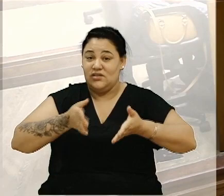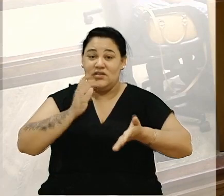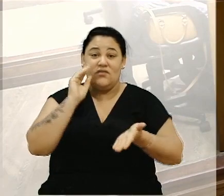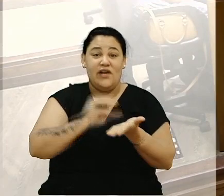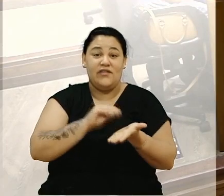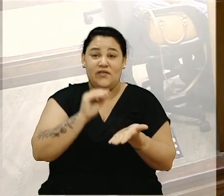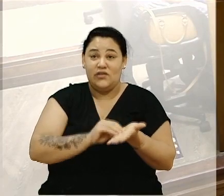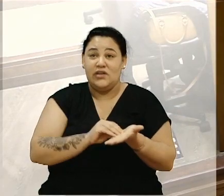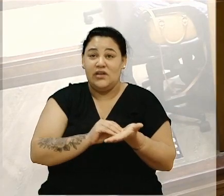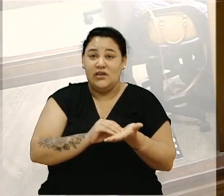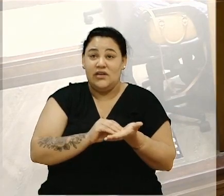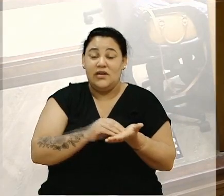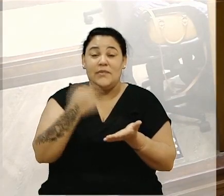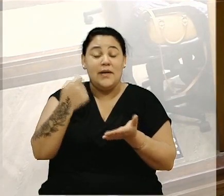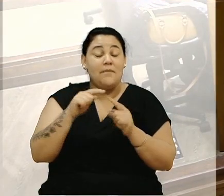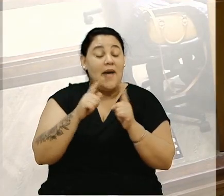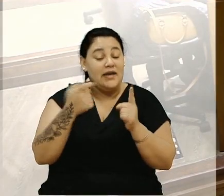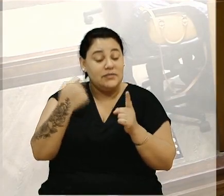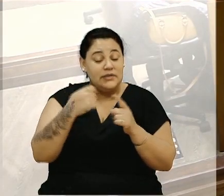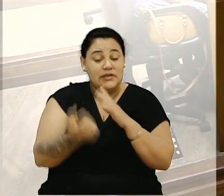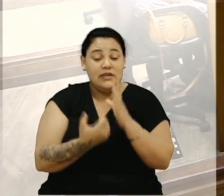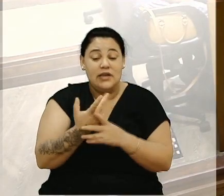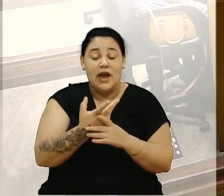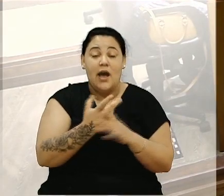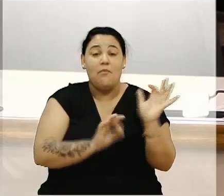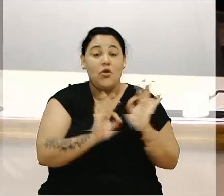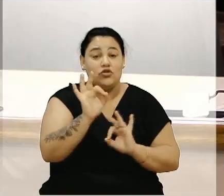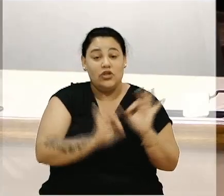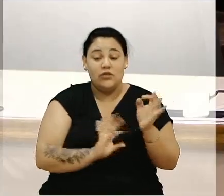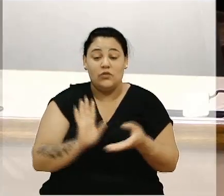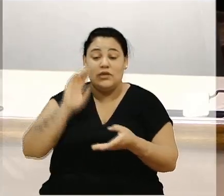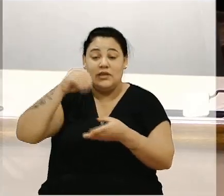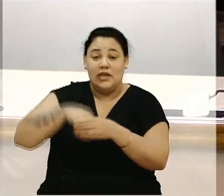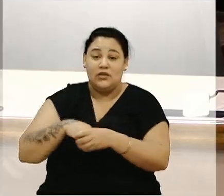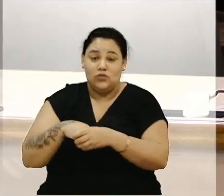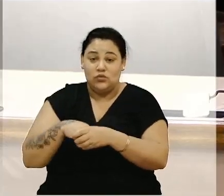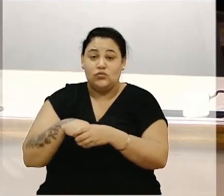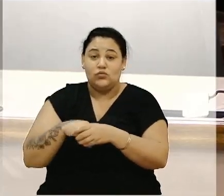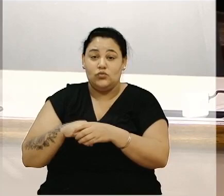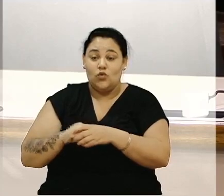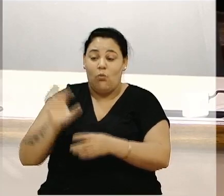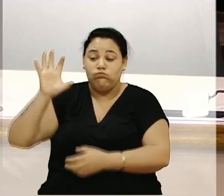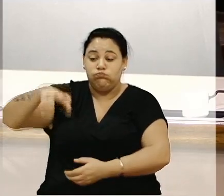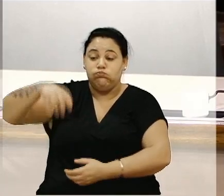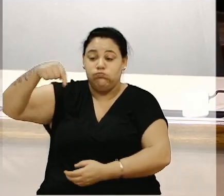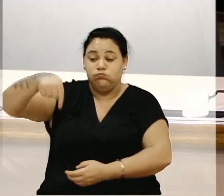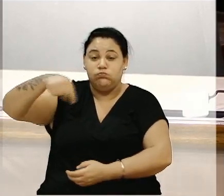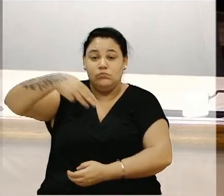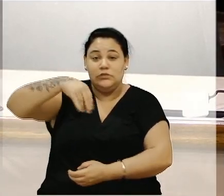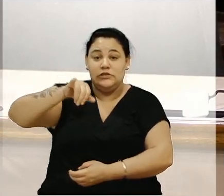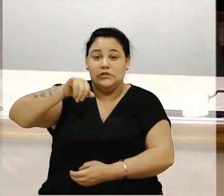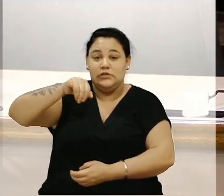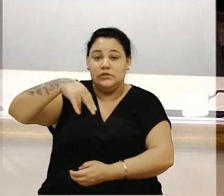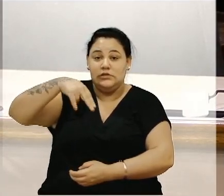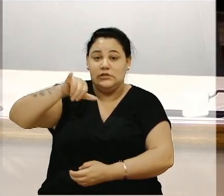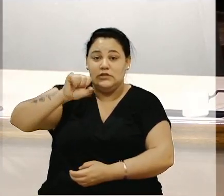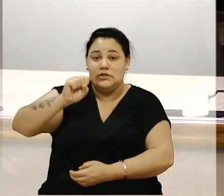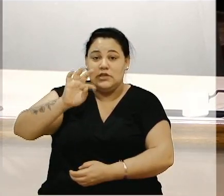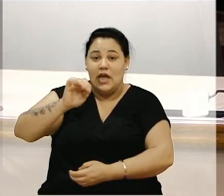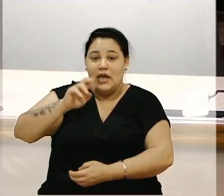protocolados projetos nos ministérios. Então esperamos que a nossa prefeitura tenha